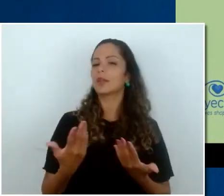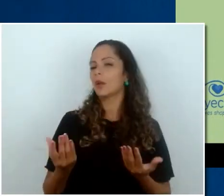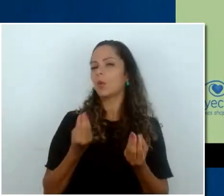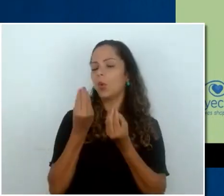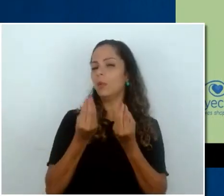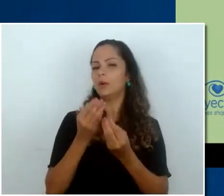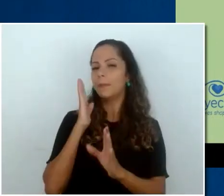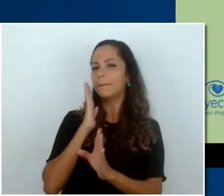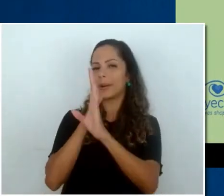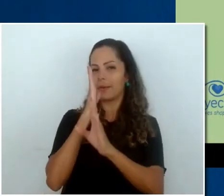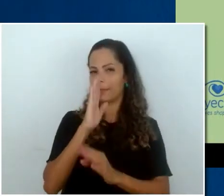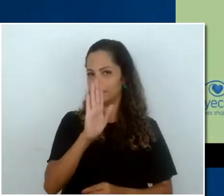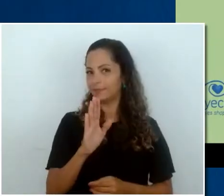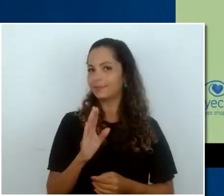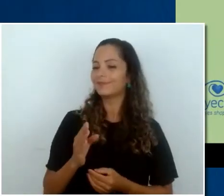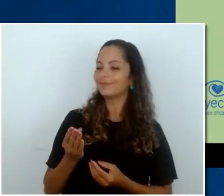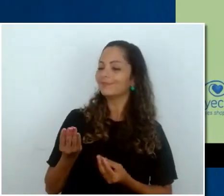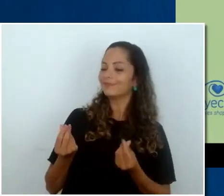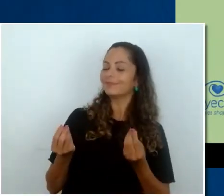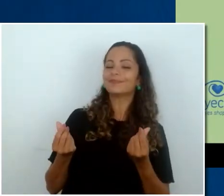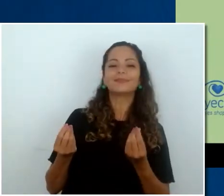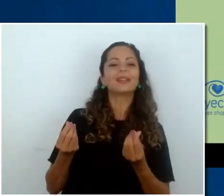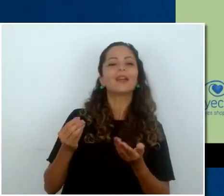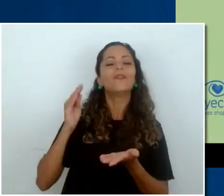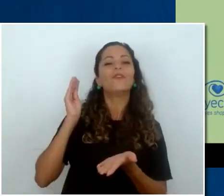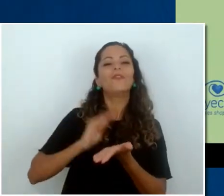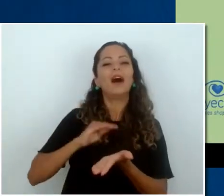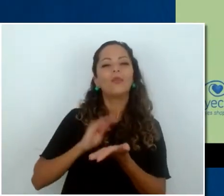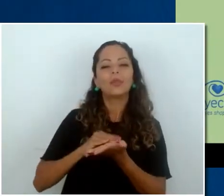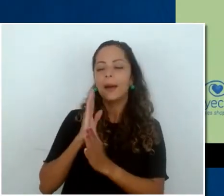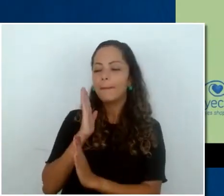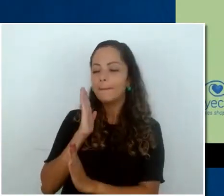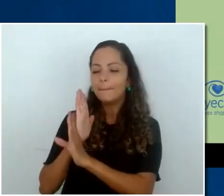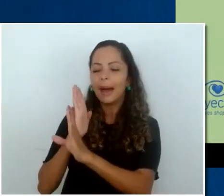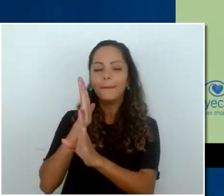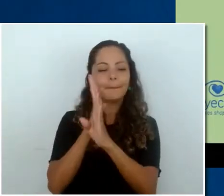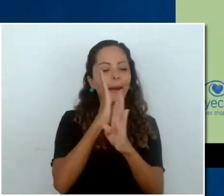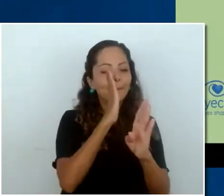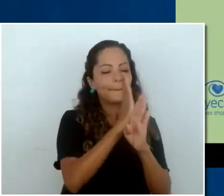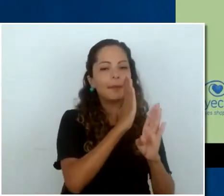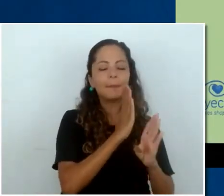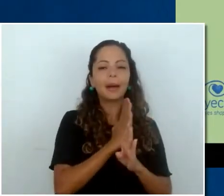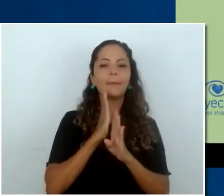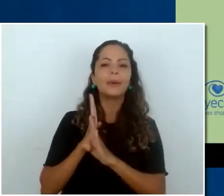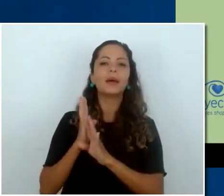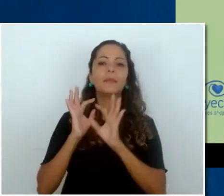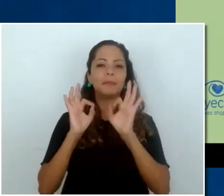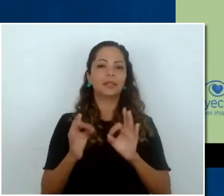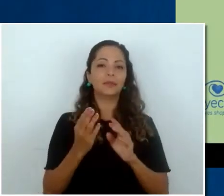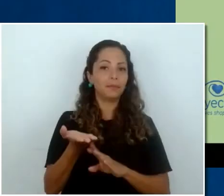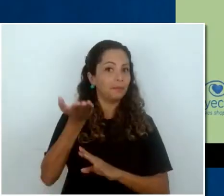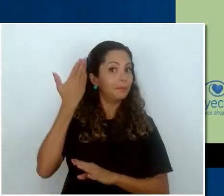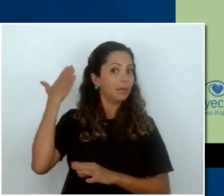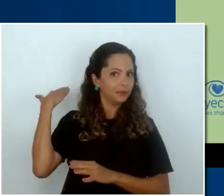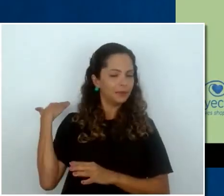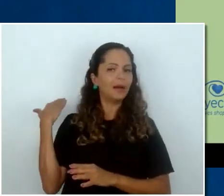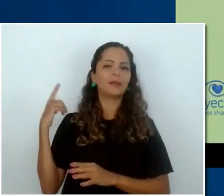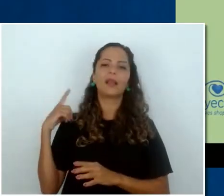houveram essas crianças dentro do espectro, mas elas não eram diagnosticadas, né? Isso é muito pouco